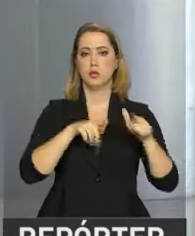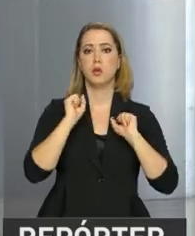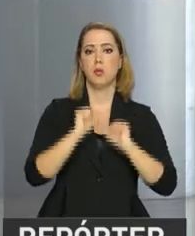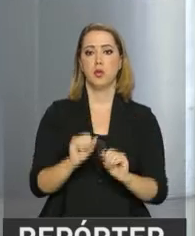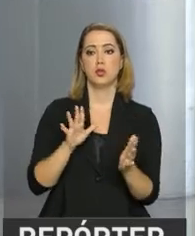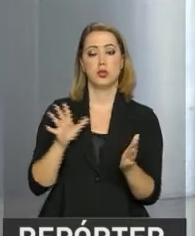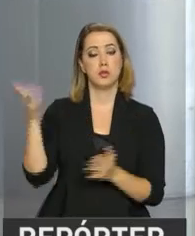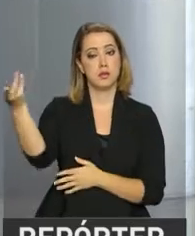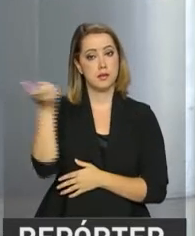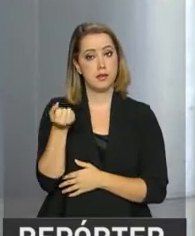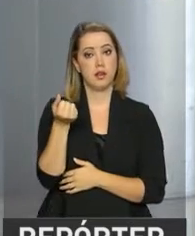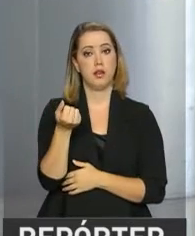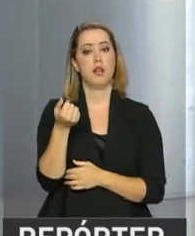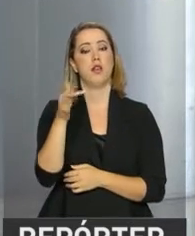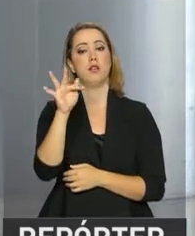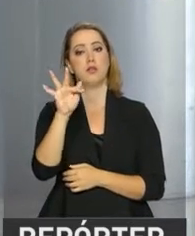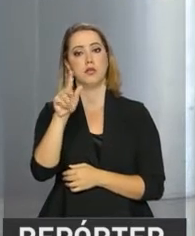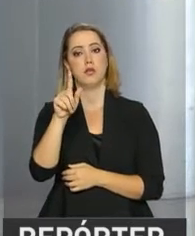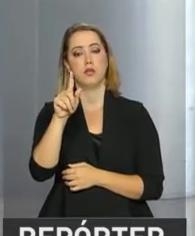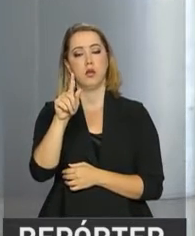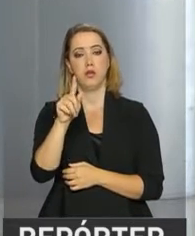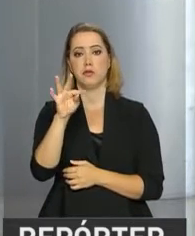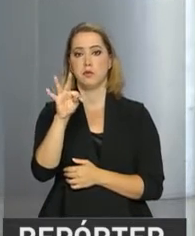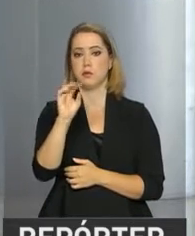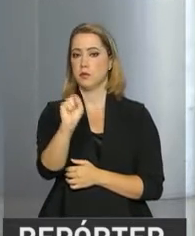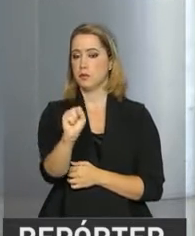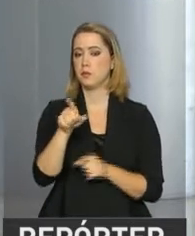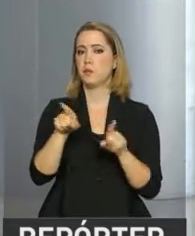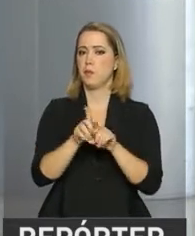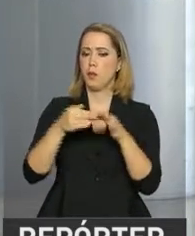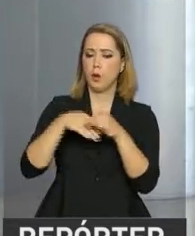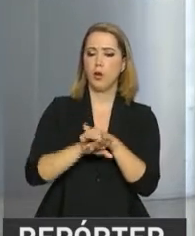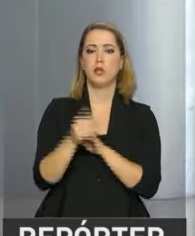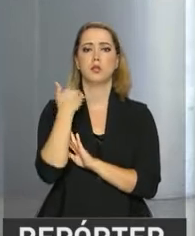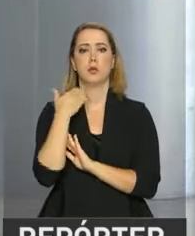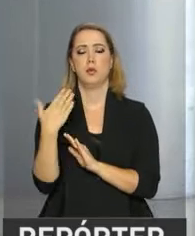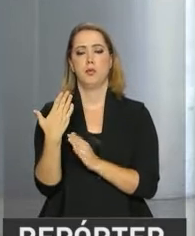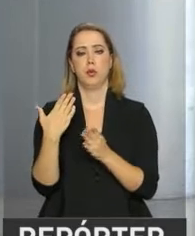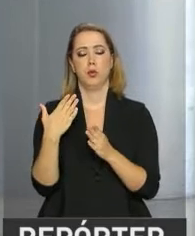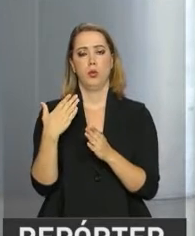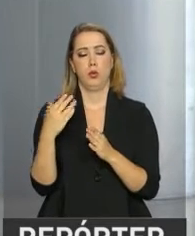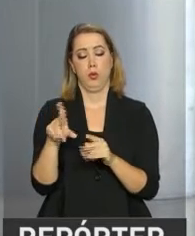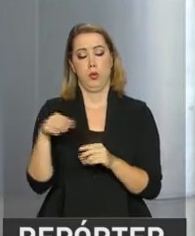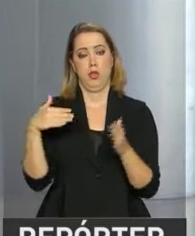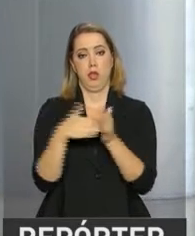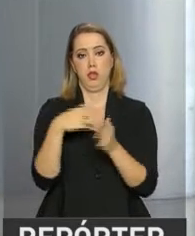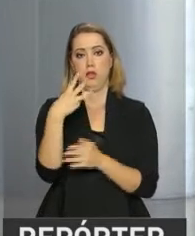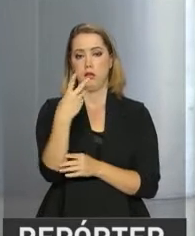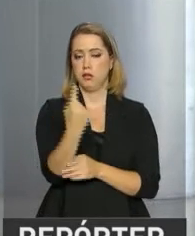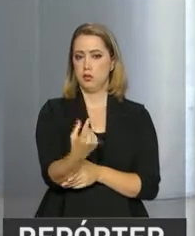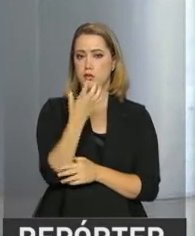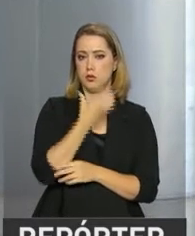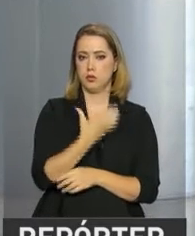sacar o fundo de garantia das contas que estão inativas até 31 de dezembro de 2015 essa